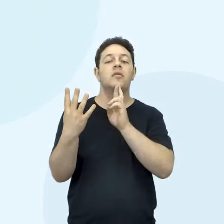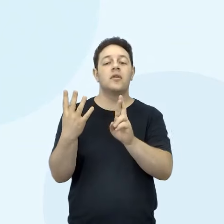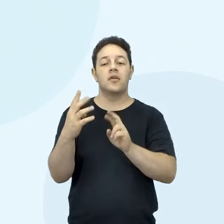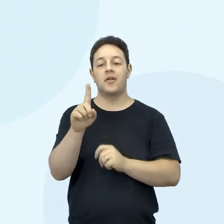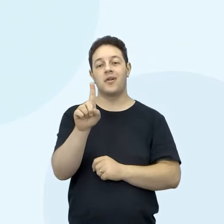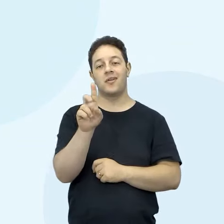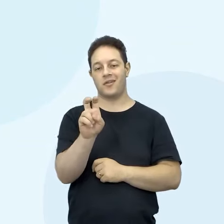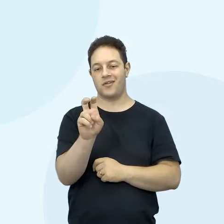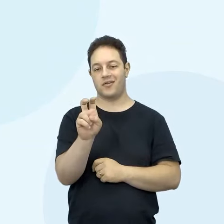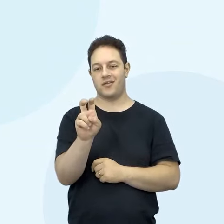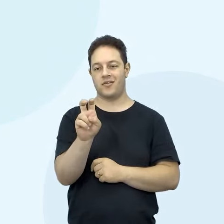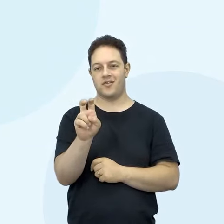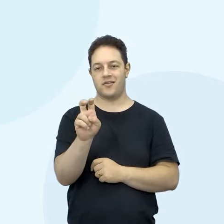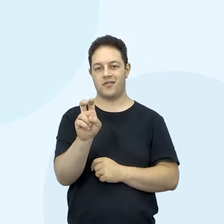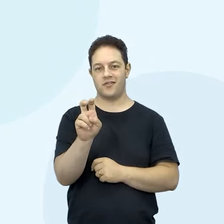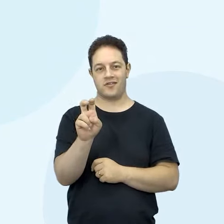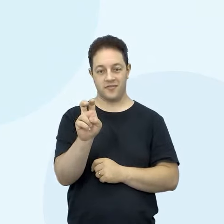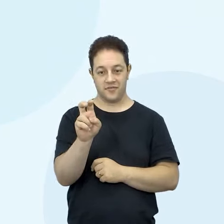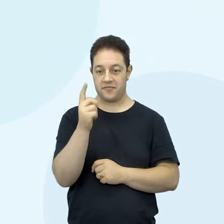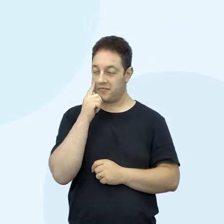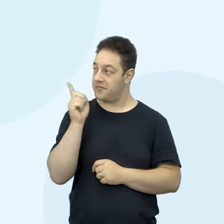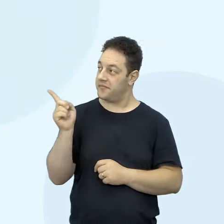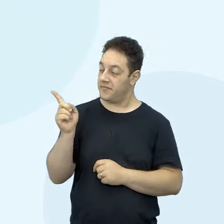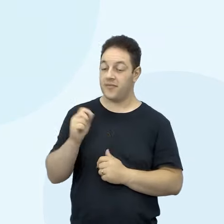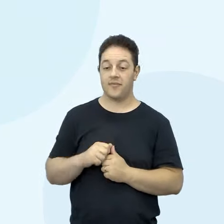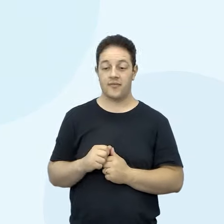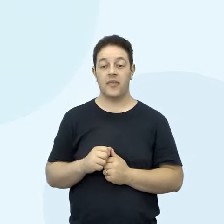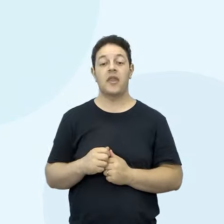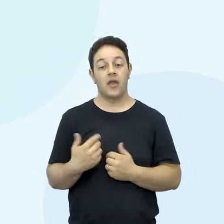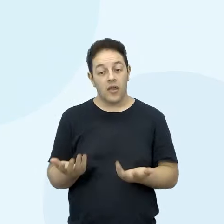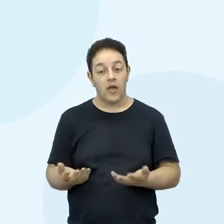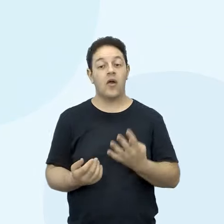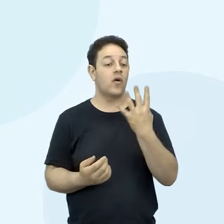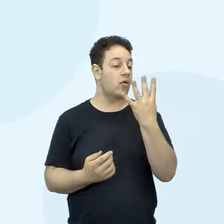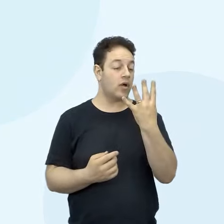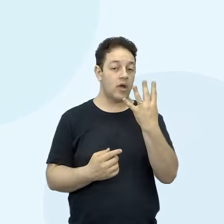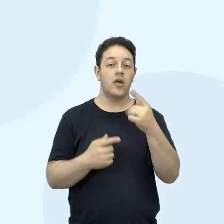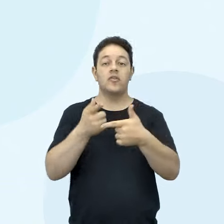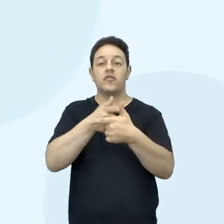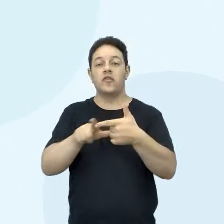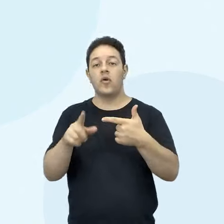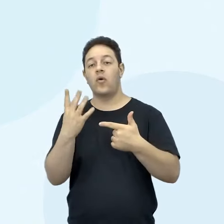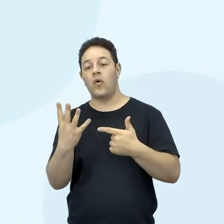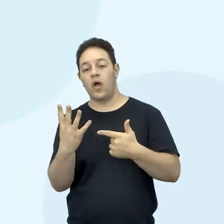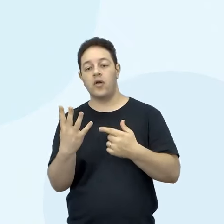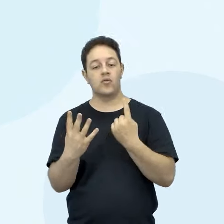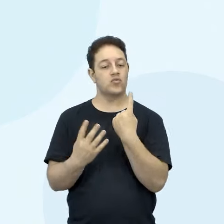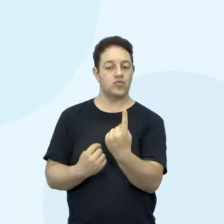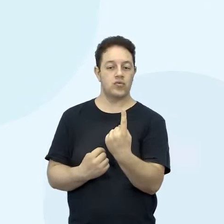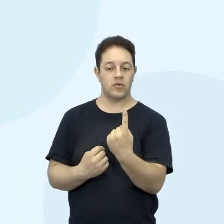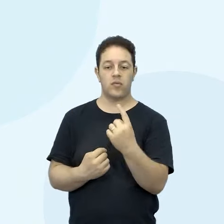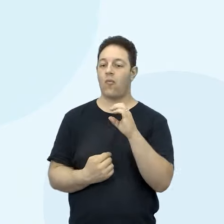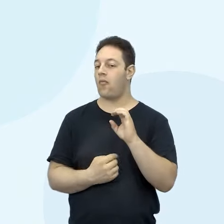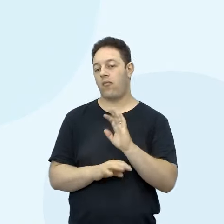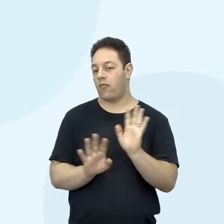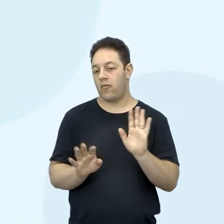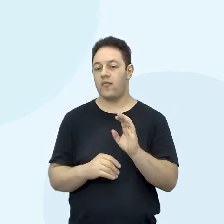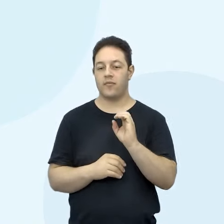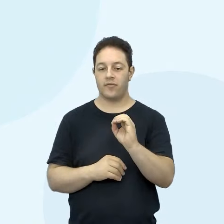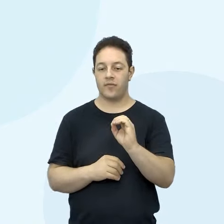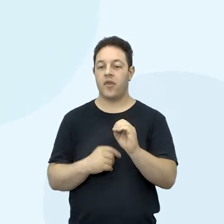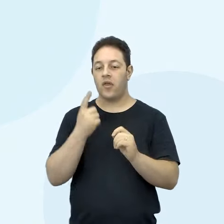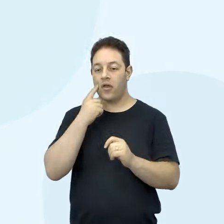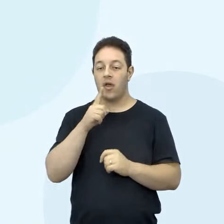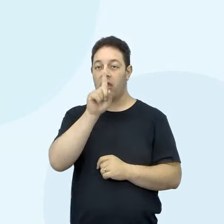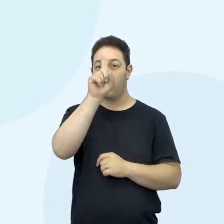dar 15. E aí, 4 dividido por 4 dá 1. Não ficou nada, ficou só